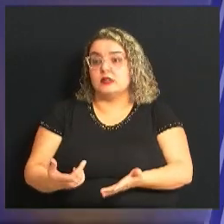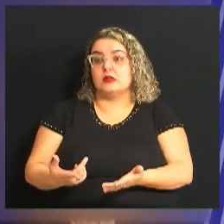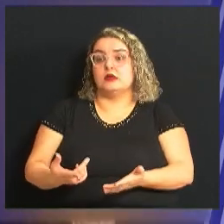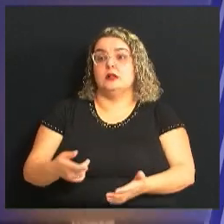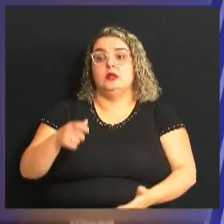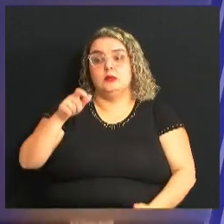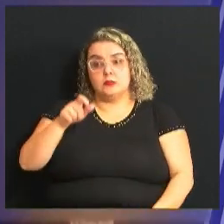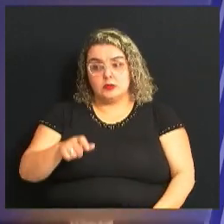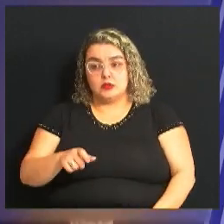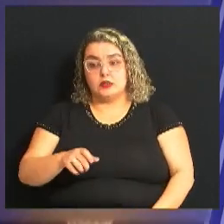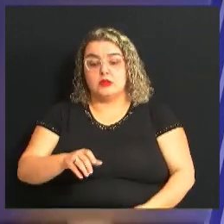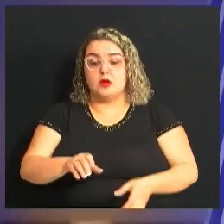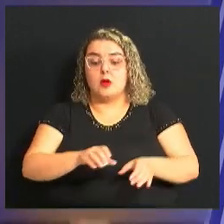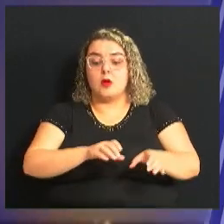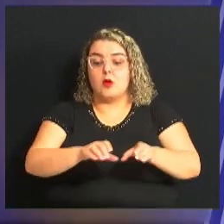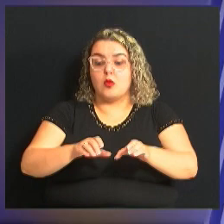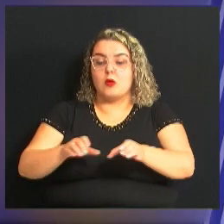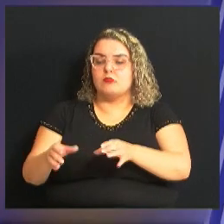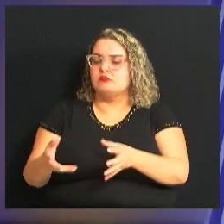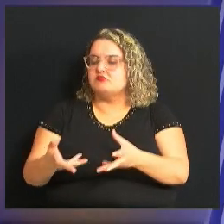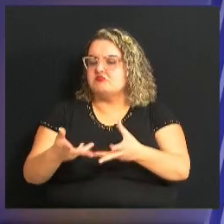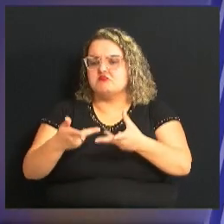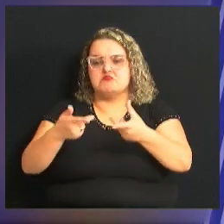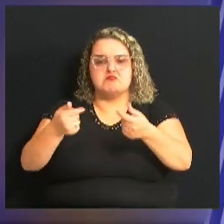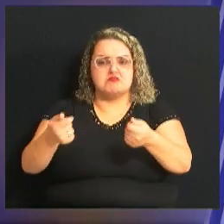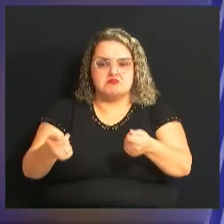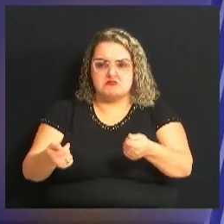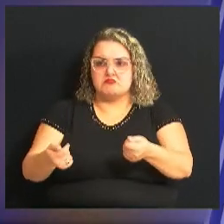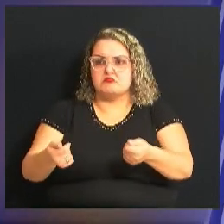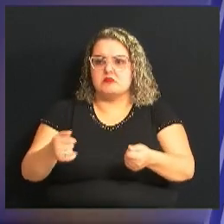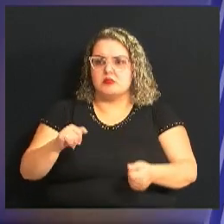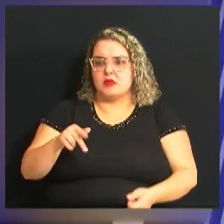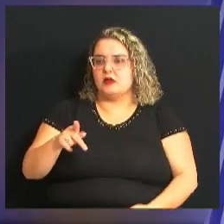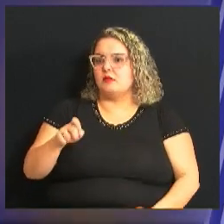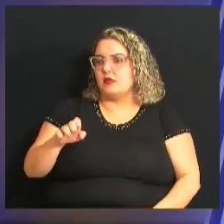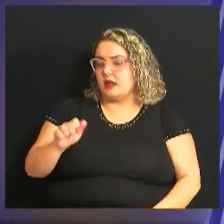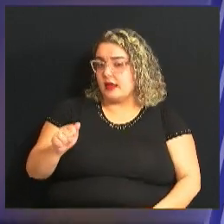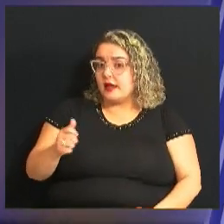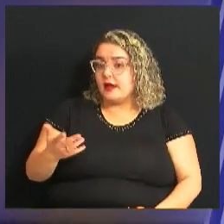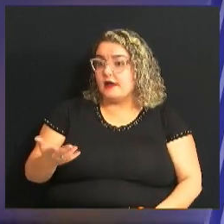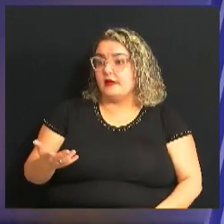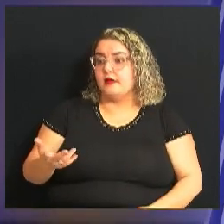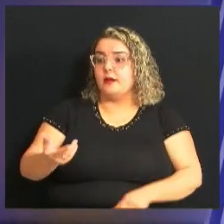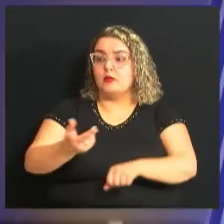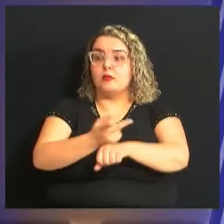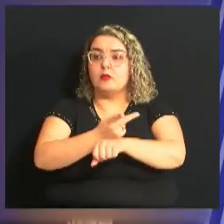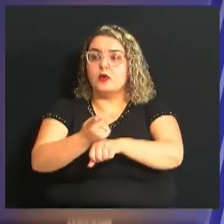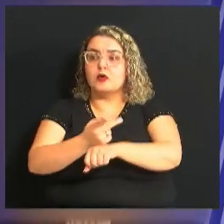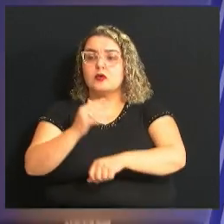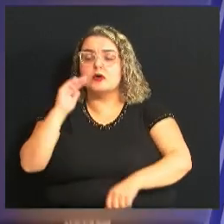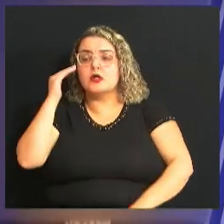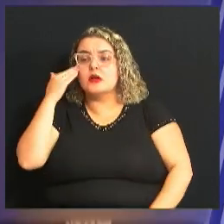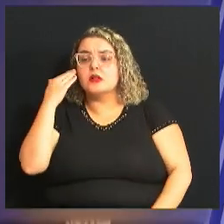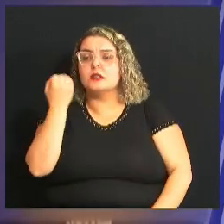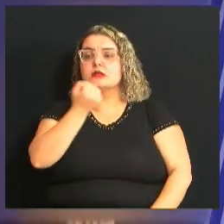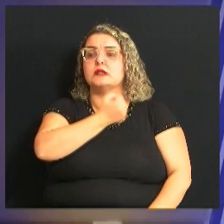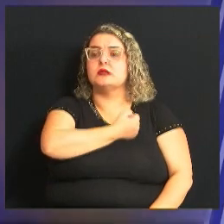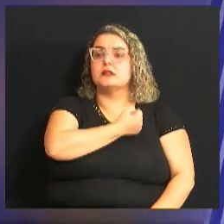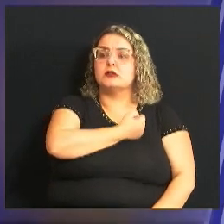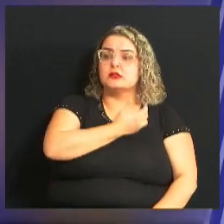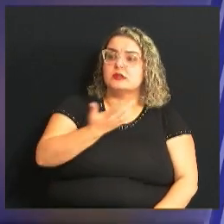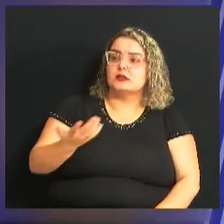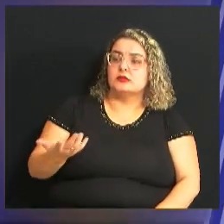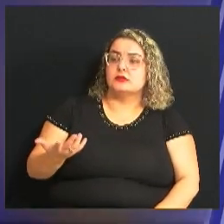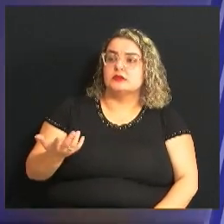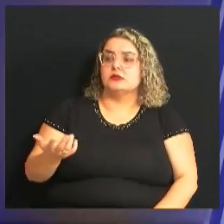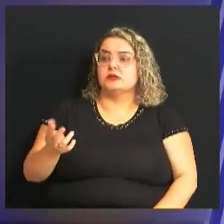que coordenou brilhantemente o IPEA, buscando entender os números da economia do